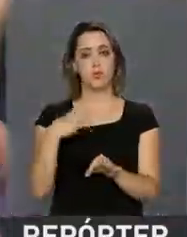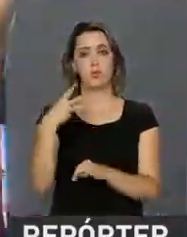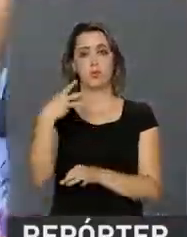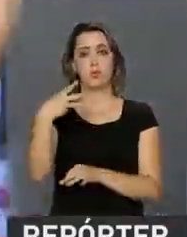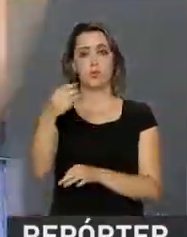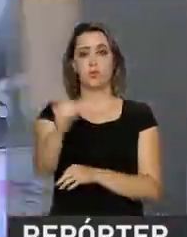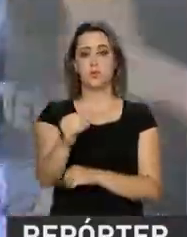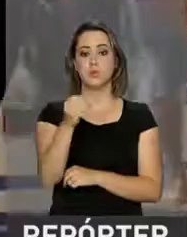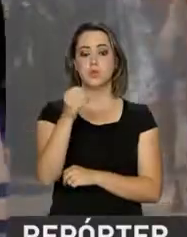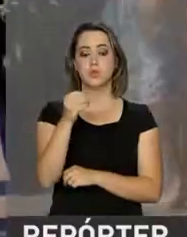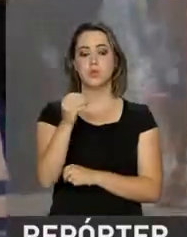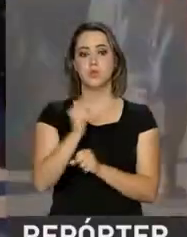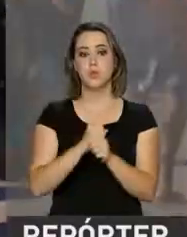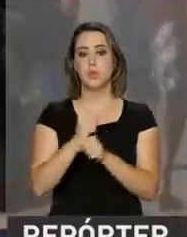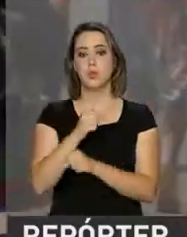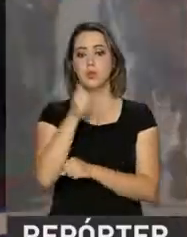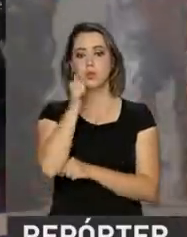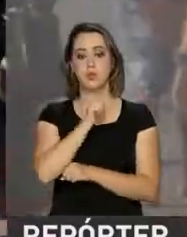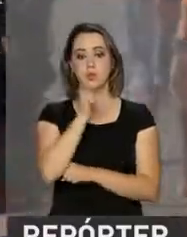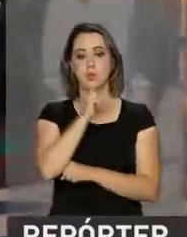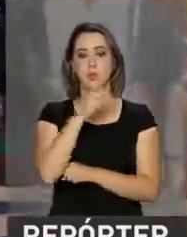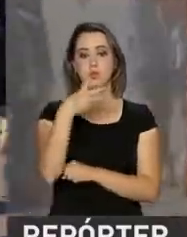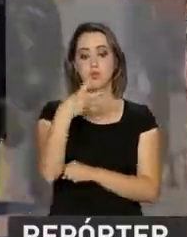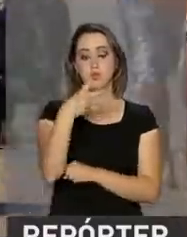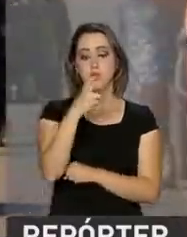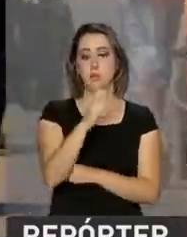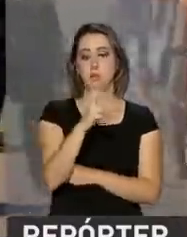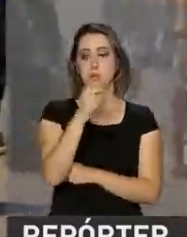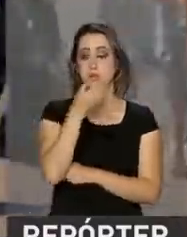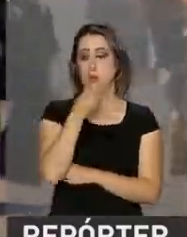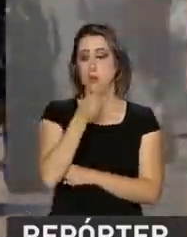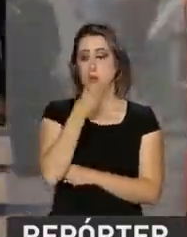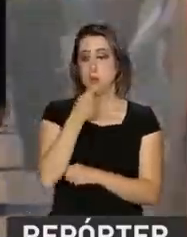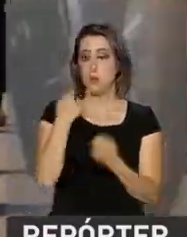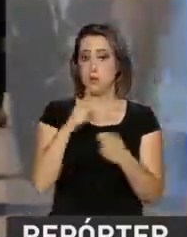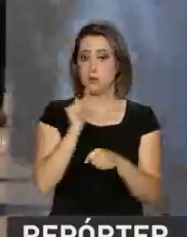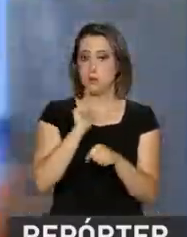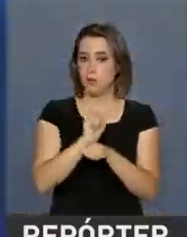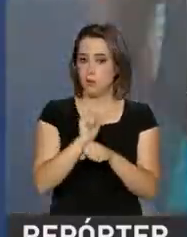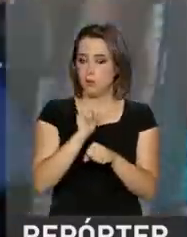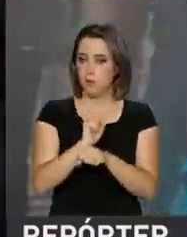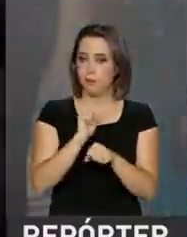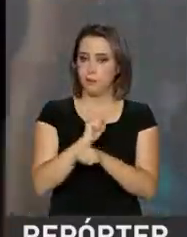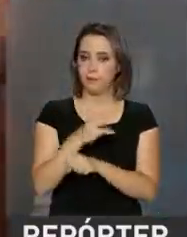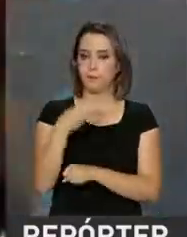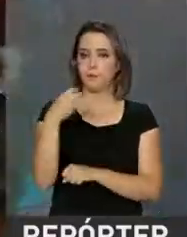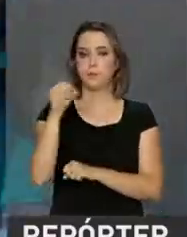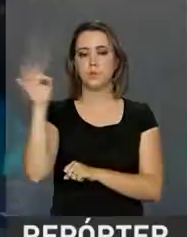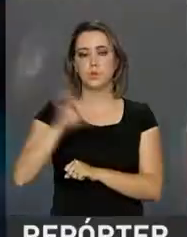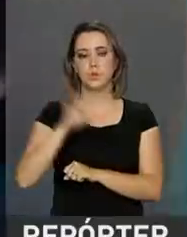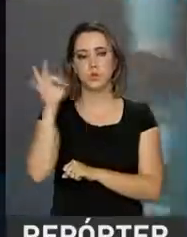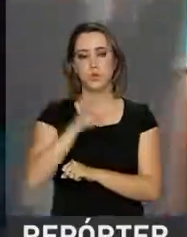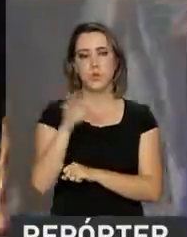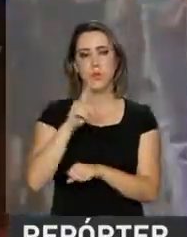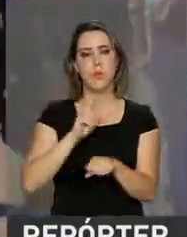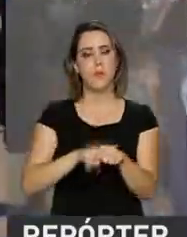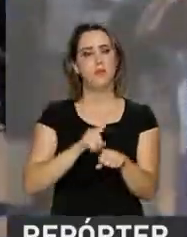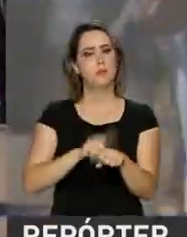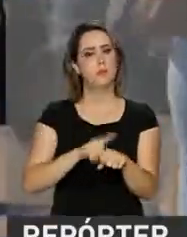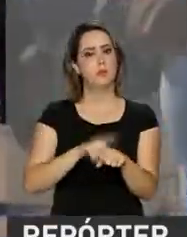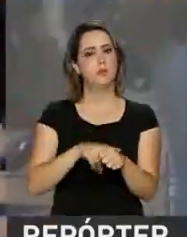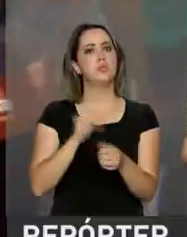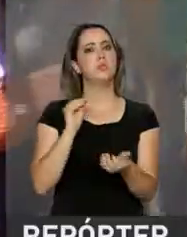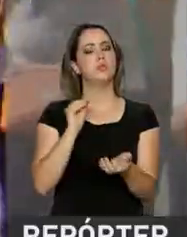30 anos para mulheres e de 35 anos para homens, terá de pagar um pedágio de 30% sobre o período